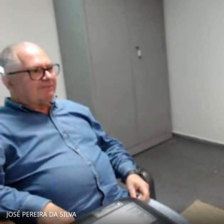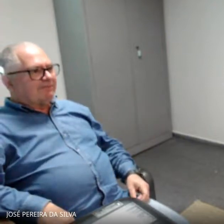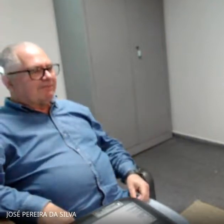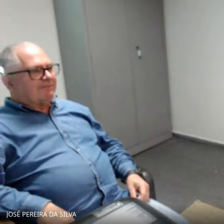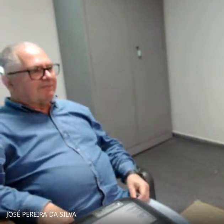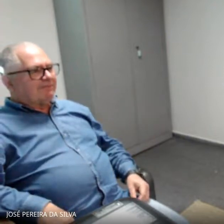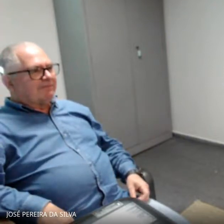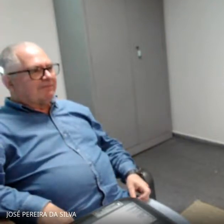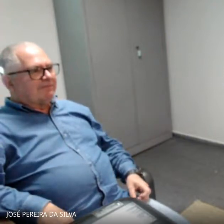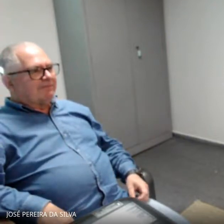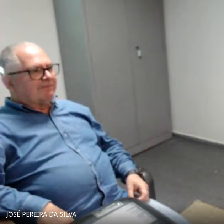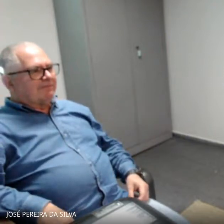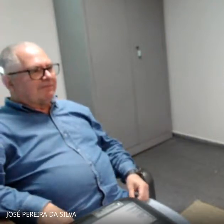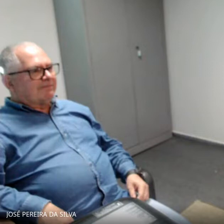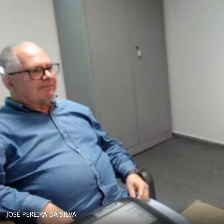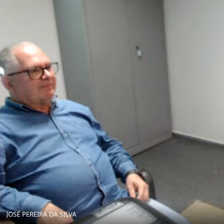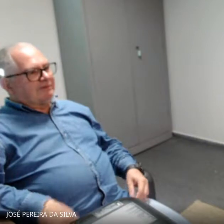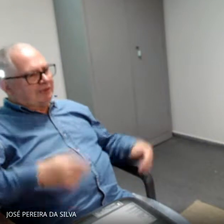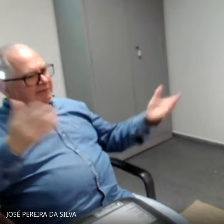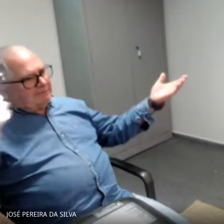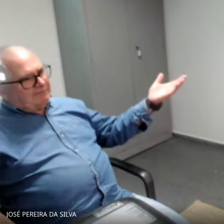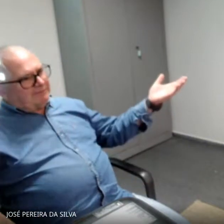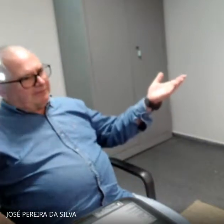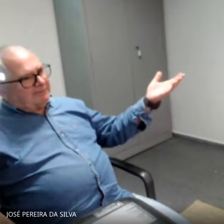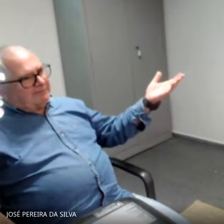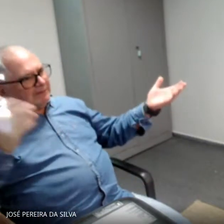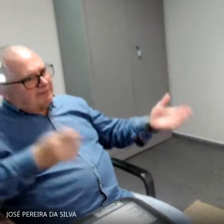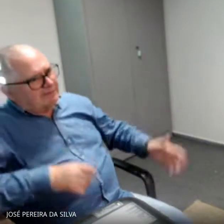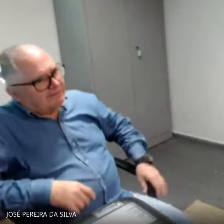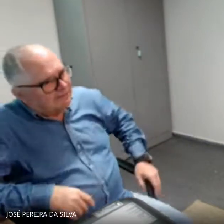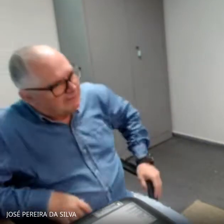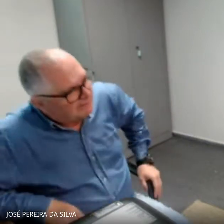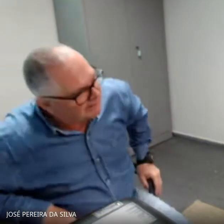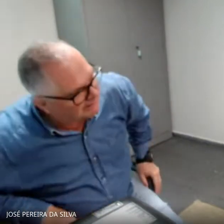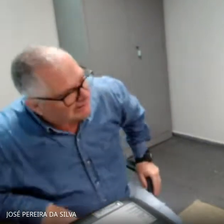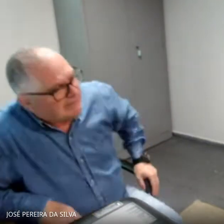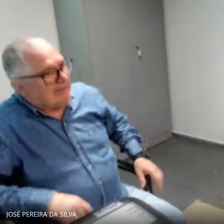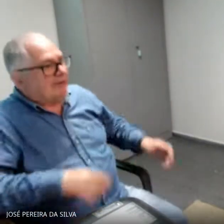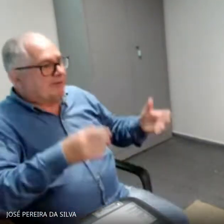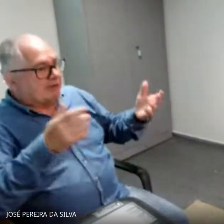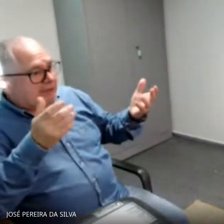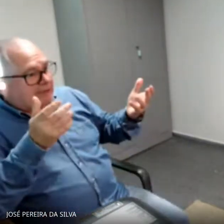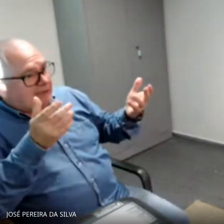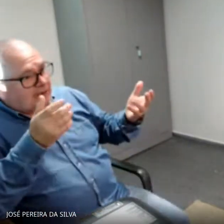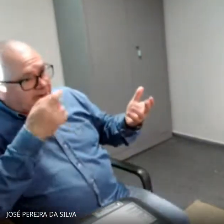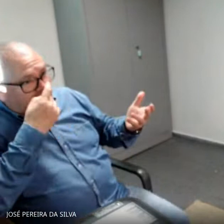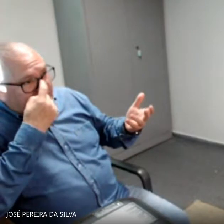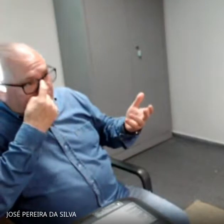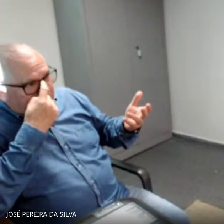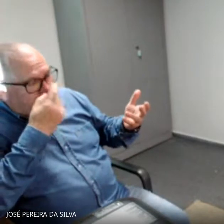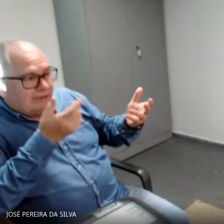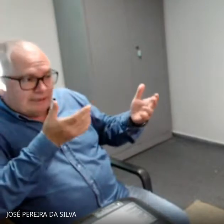fezes, tem 10 elevado a 24 bactérias. É muita coisa. E aí, mas só que aí é o que